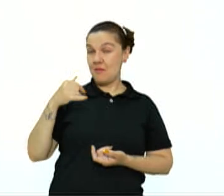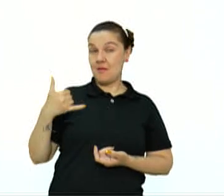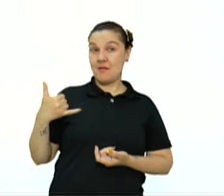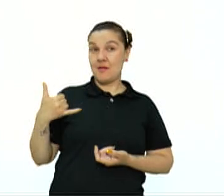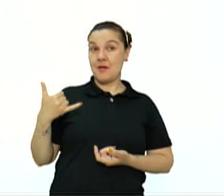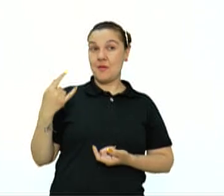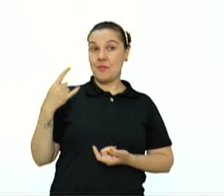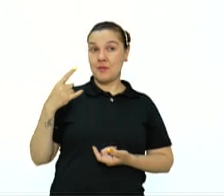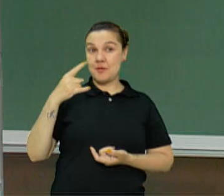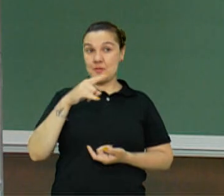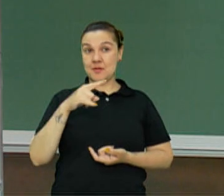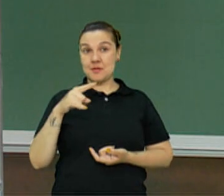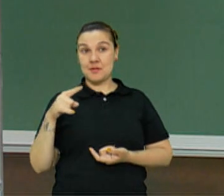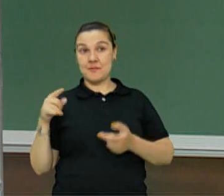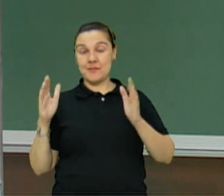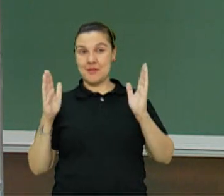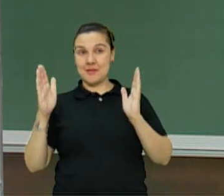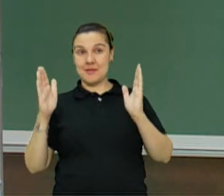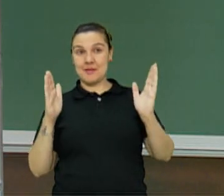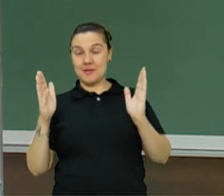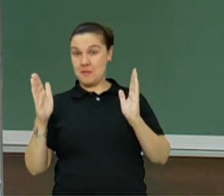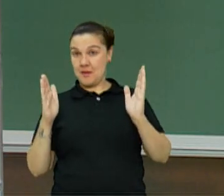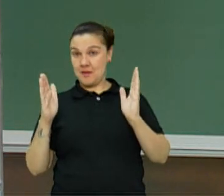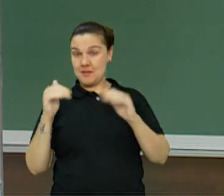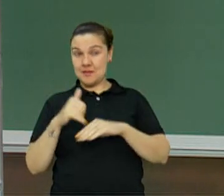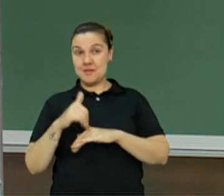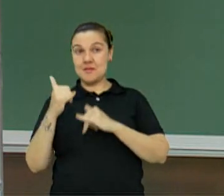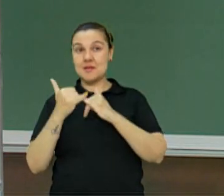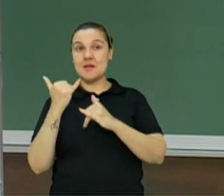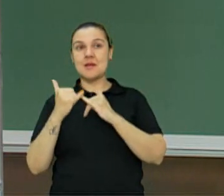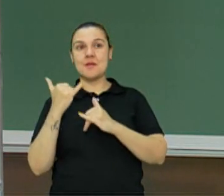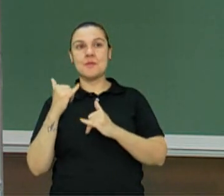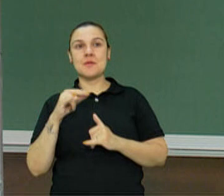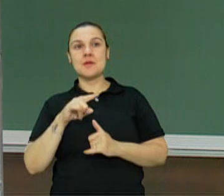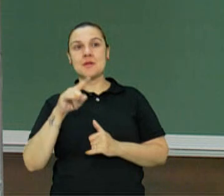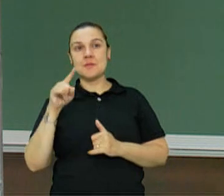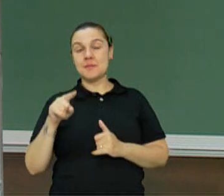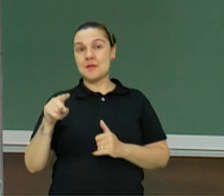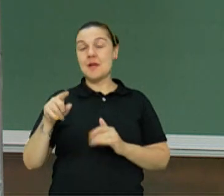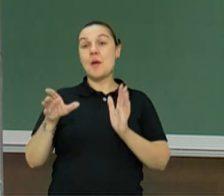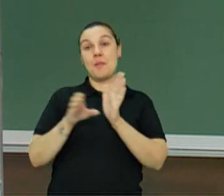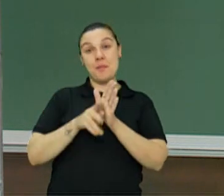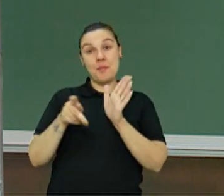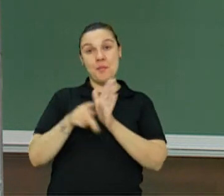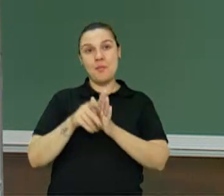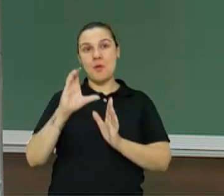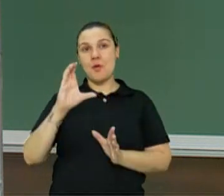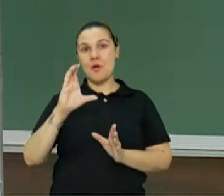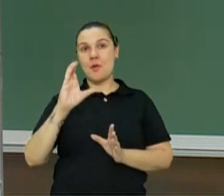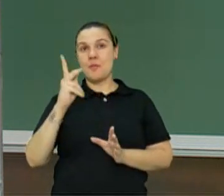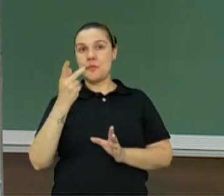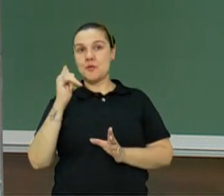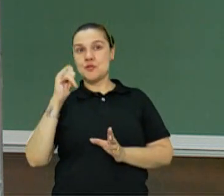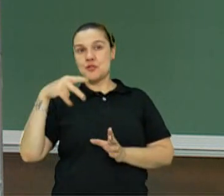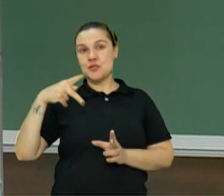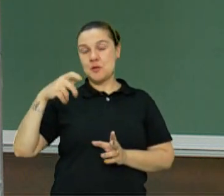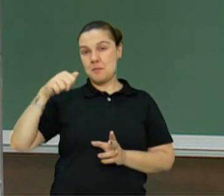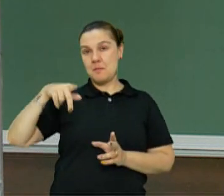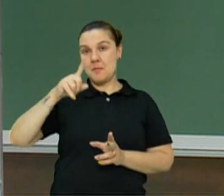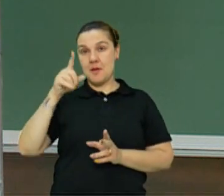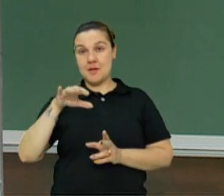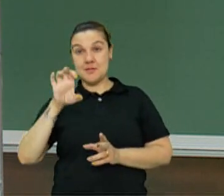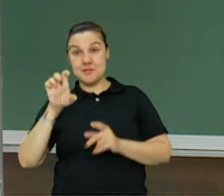mostra que o ser desses que tem maior semelhança com o homem são os chimpanzés, em relação